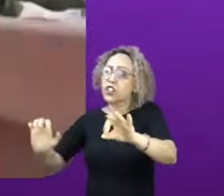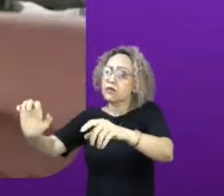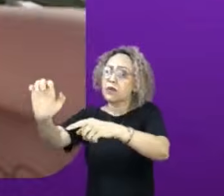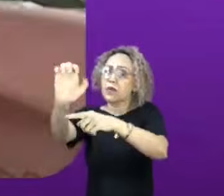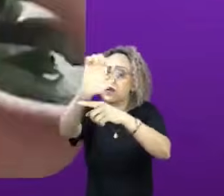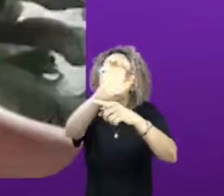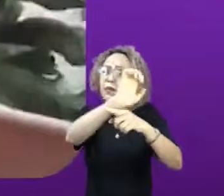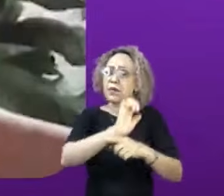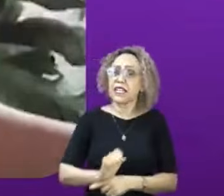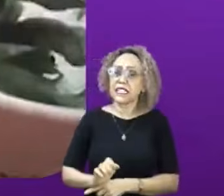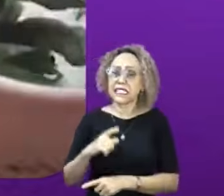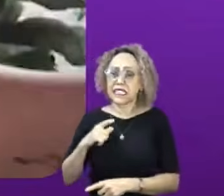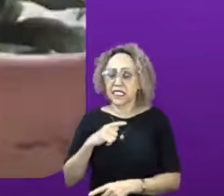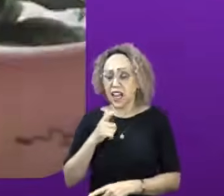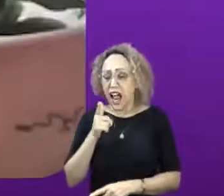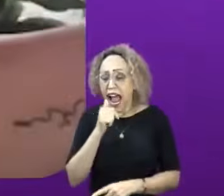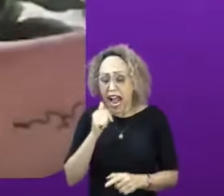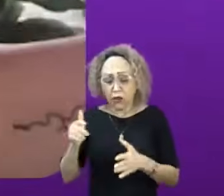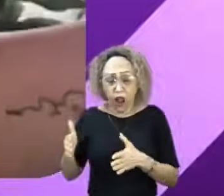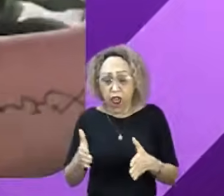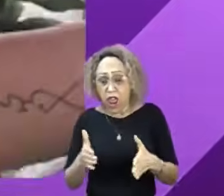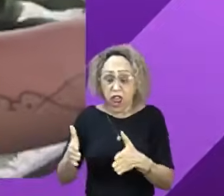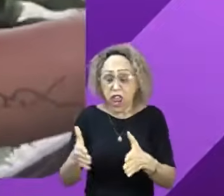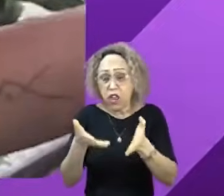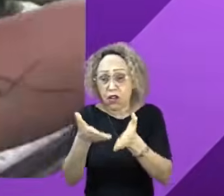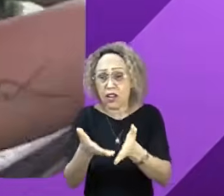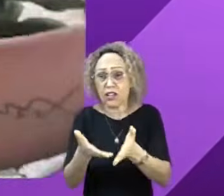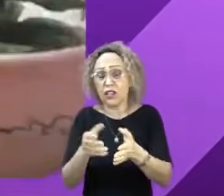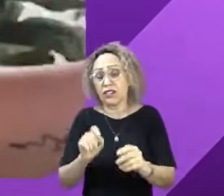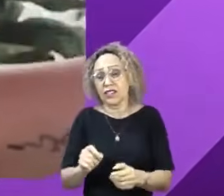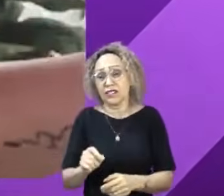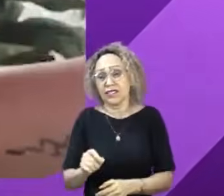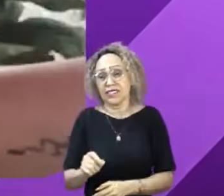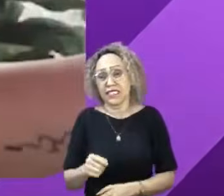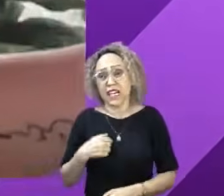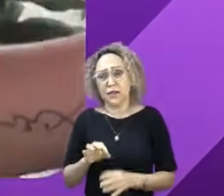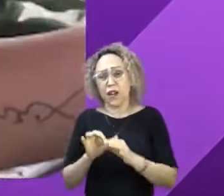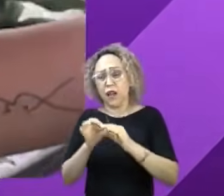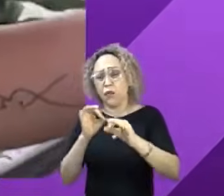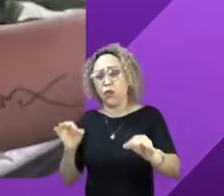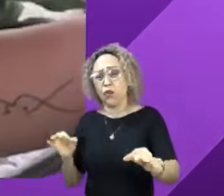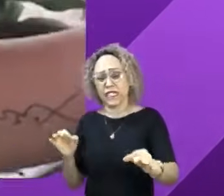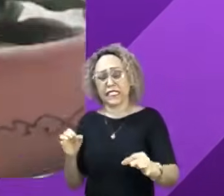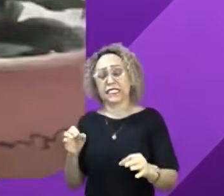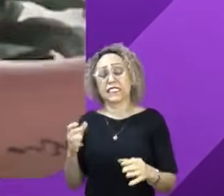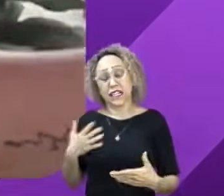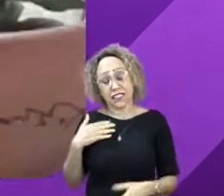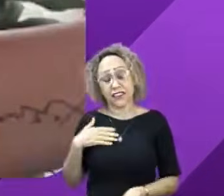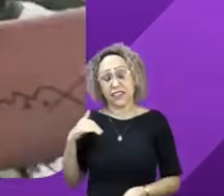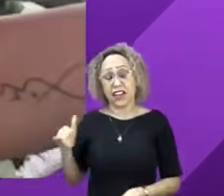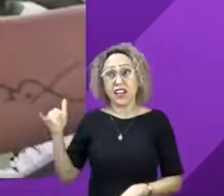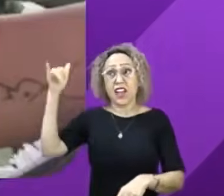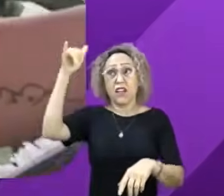estradas de água, né? E para sair daqui é muito dificultoso, a gente só sai de avião, a